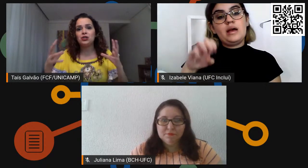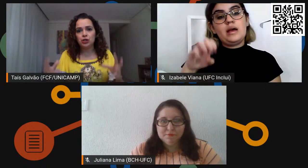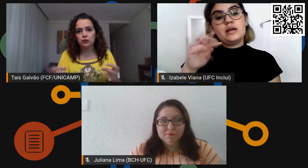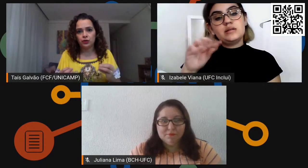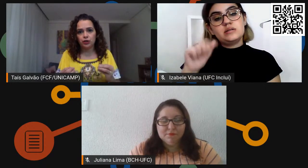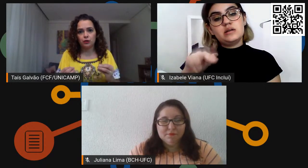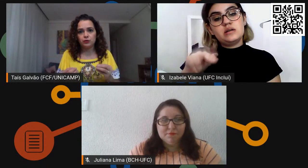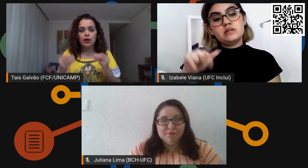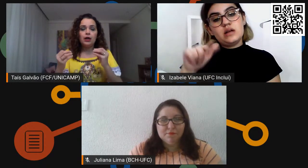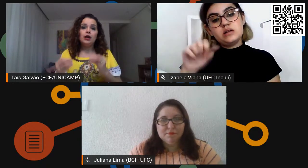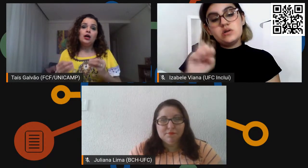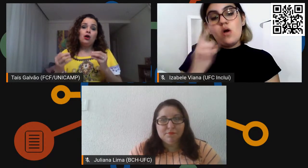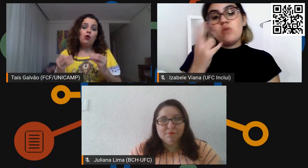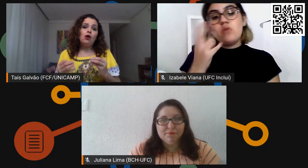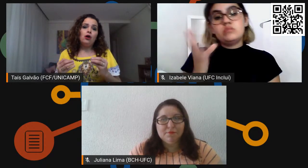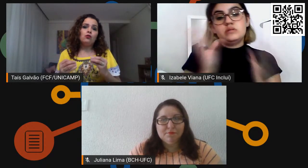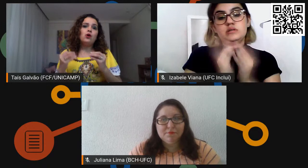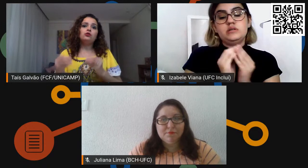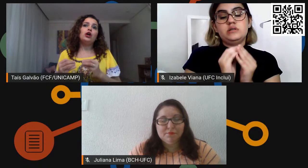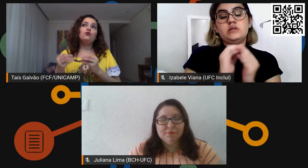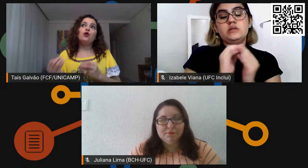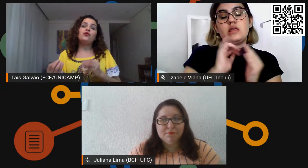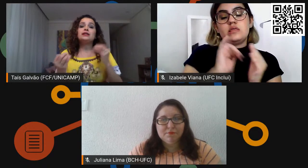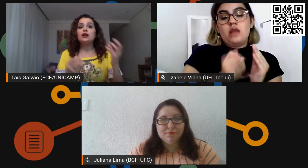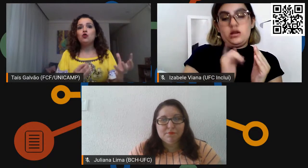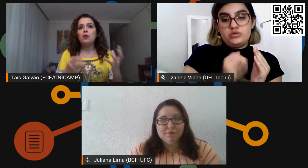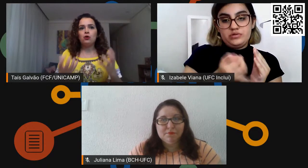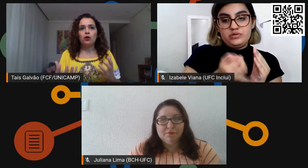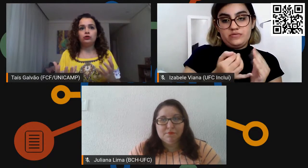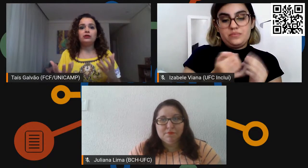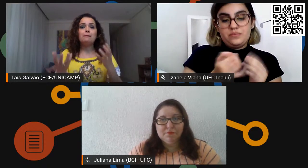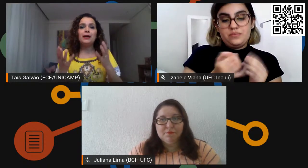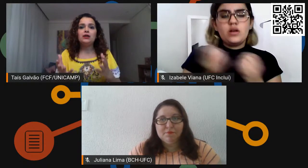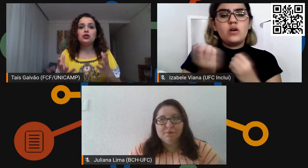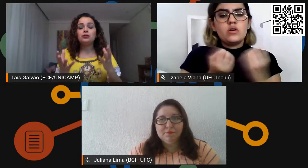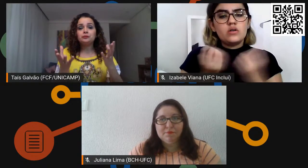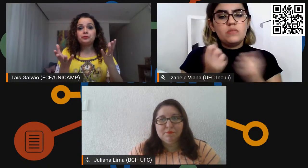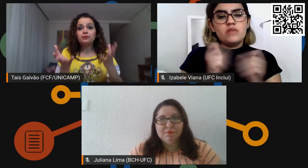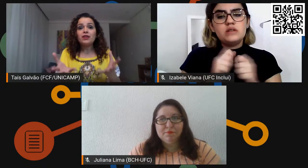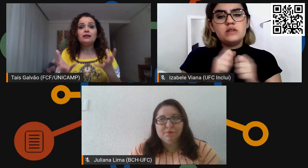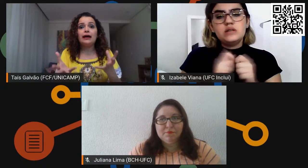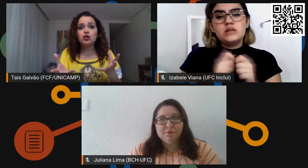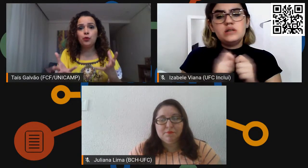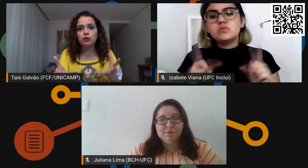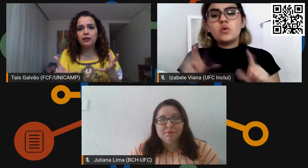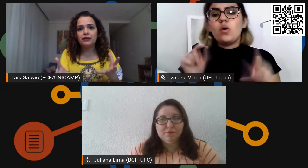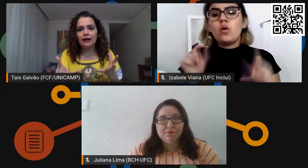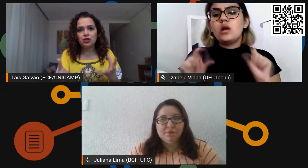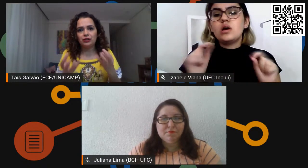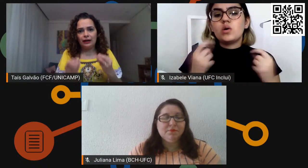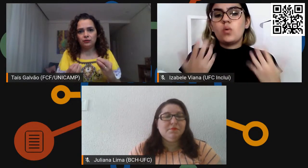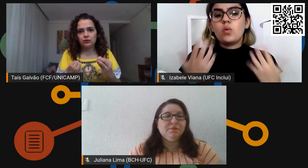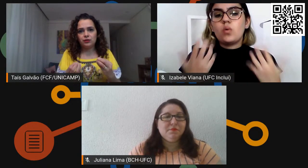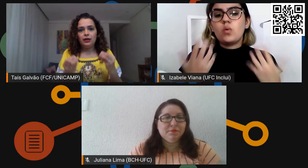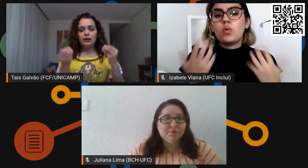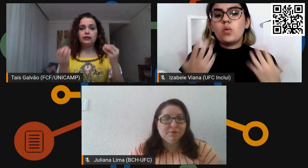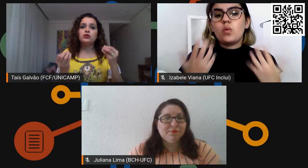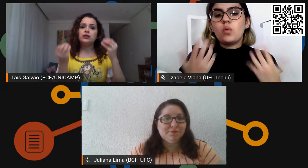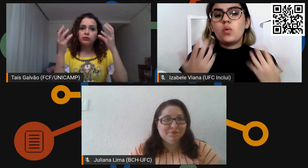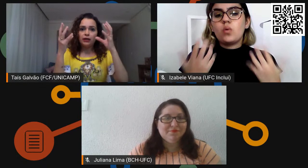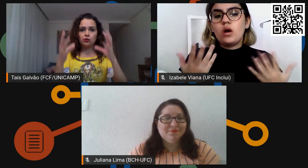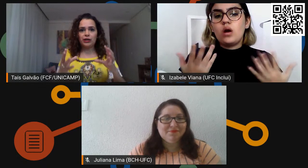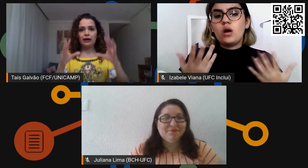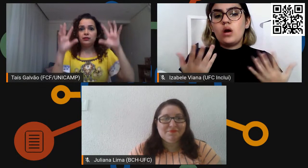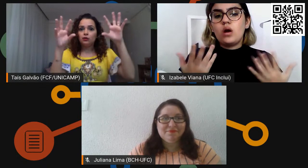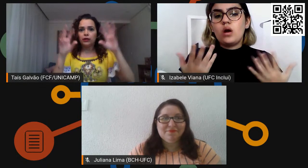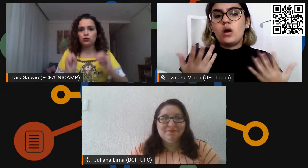síntese narrativa, digamos. Quando que eu vou fazer uma ou outra? Depende da disponibilidade de dados. Então,